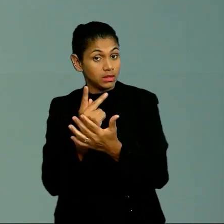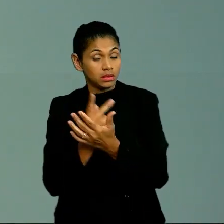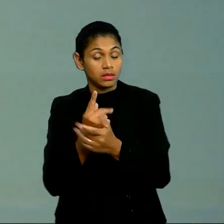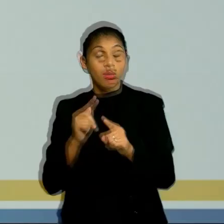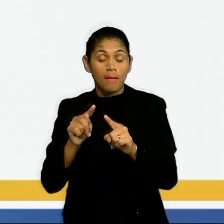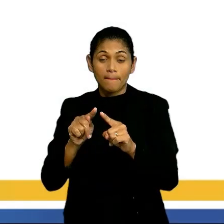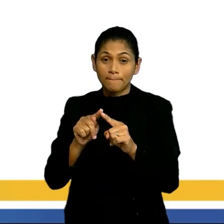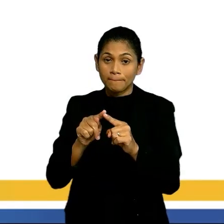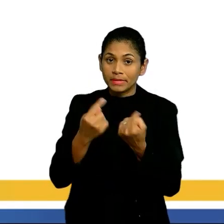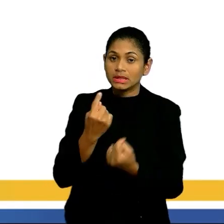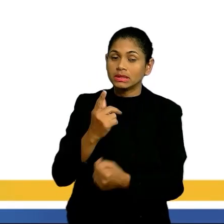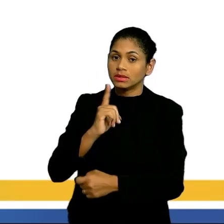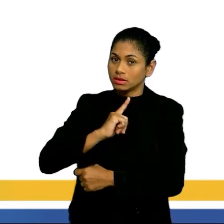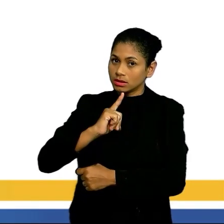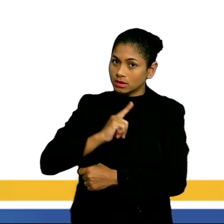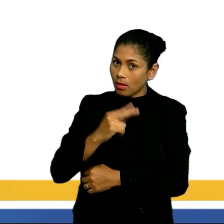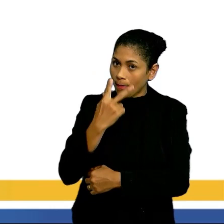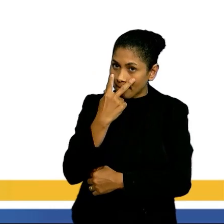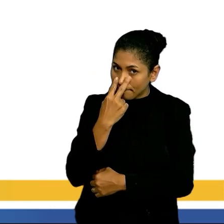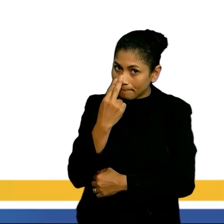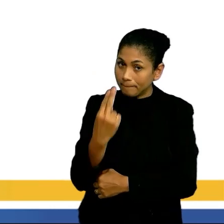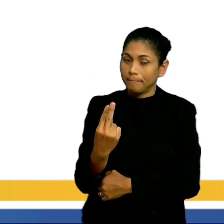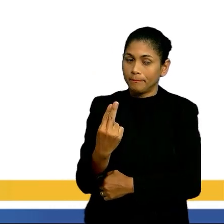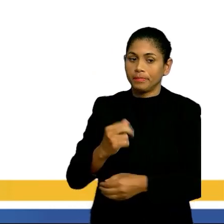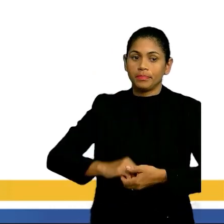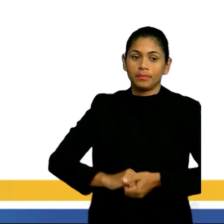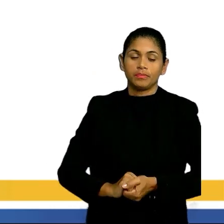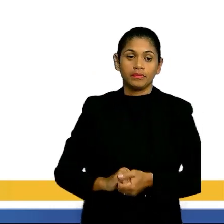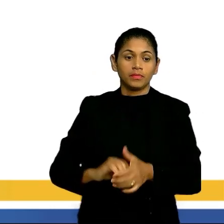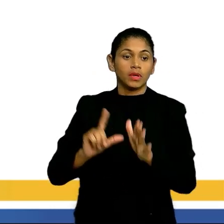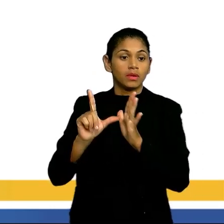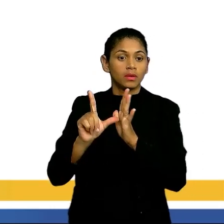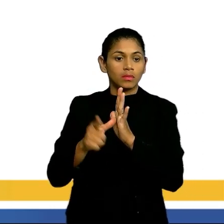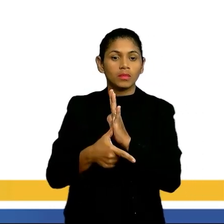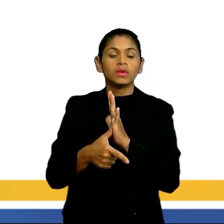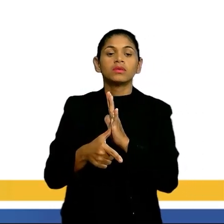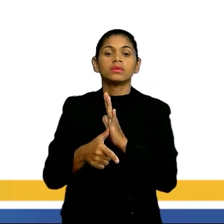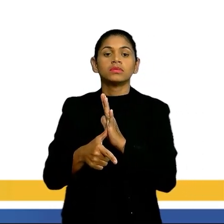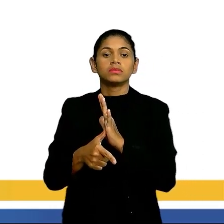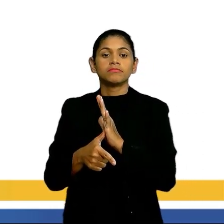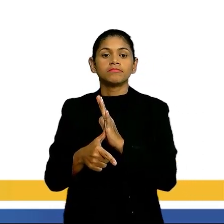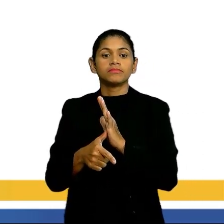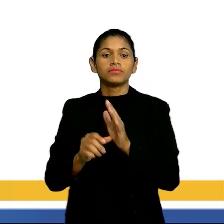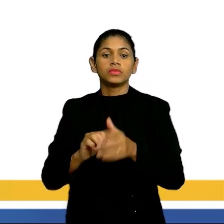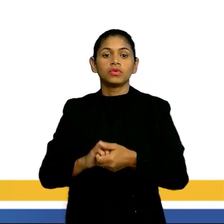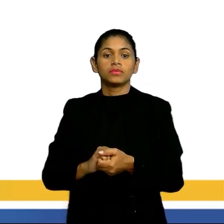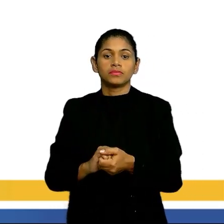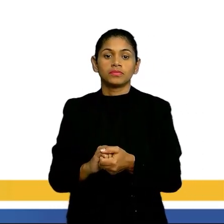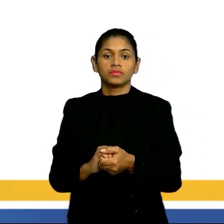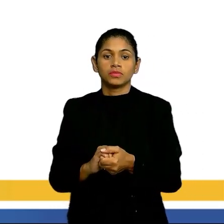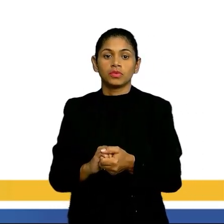lá longe, tá? E a próxima é evidências da evolução é conhecida como